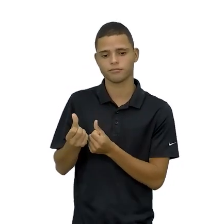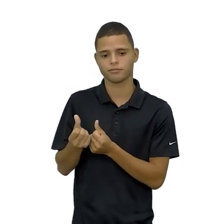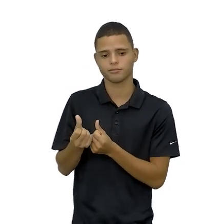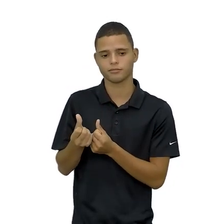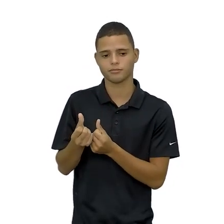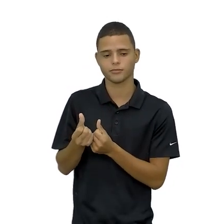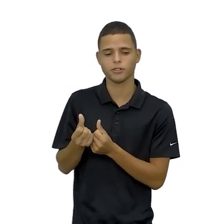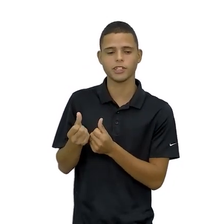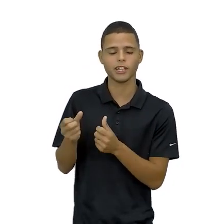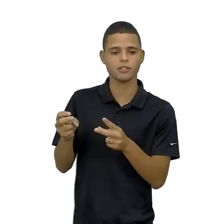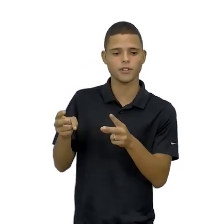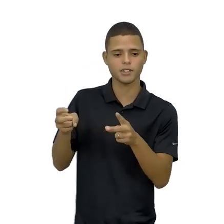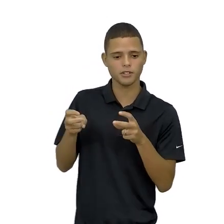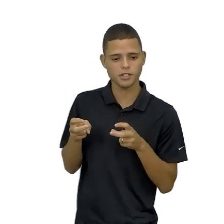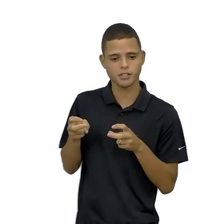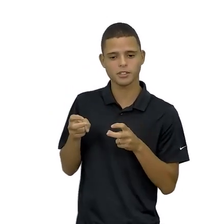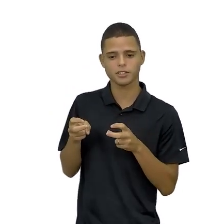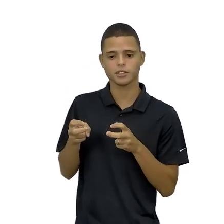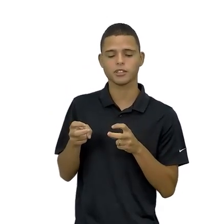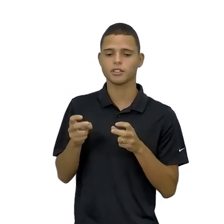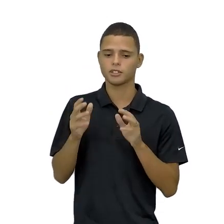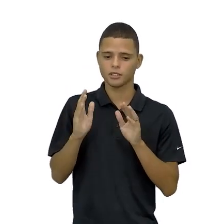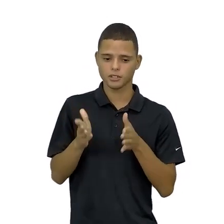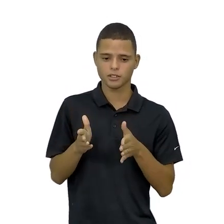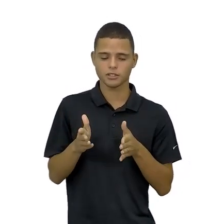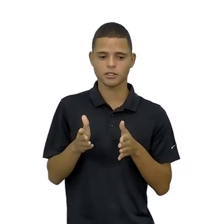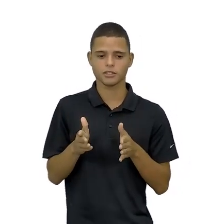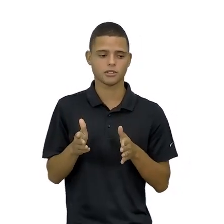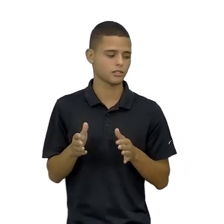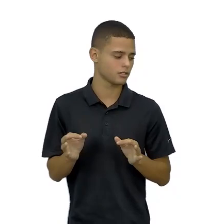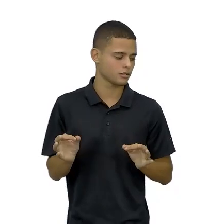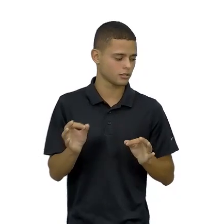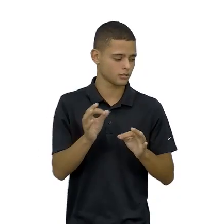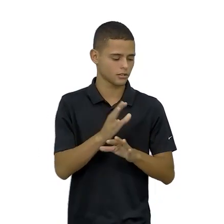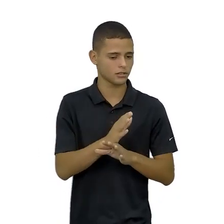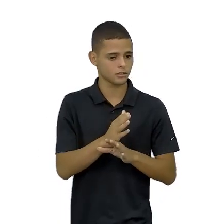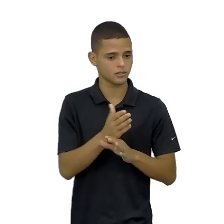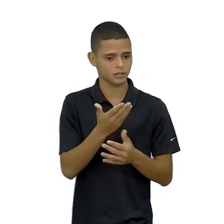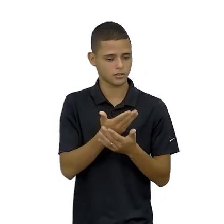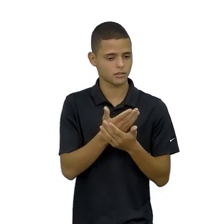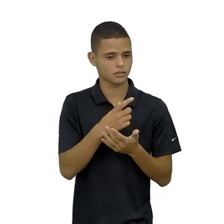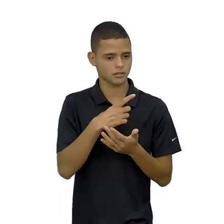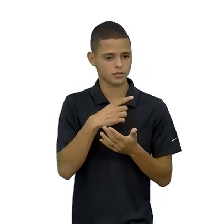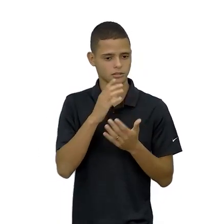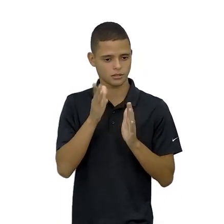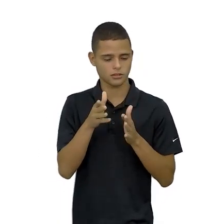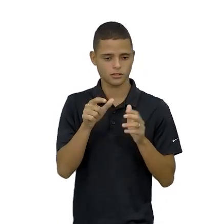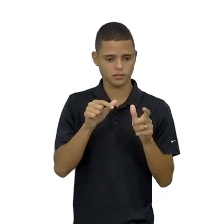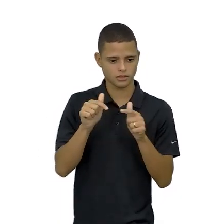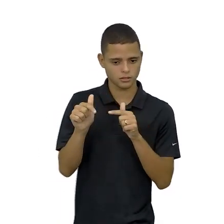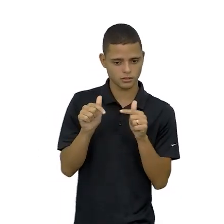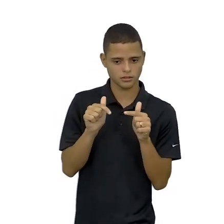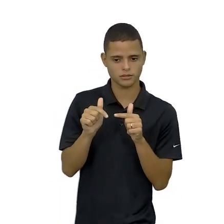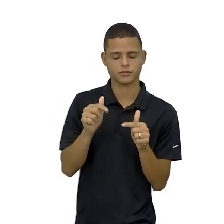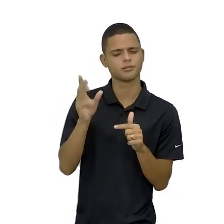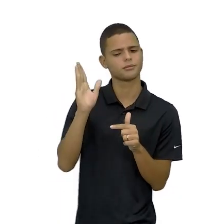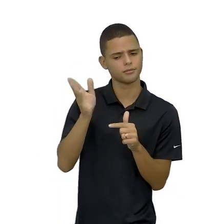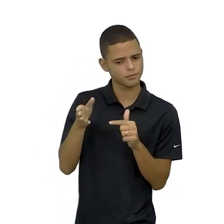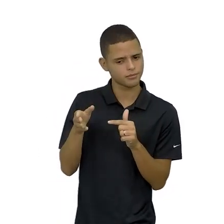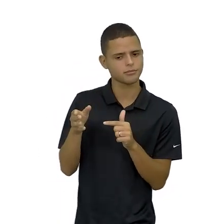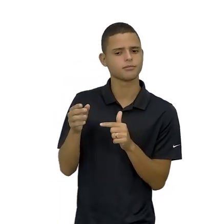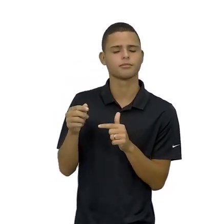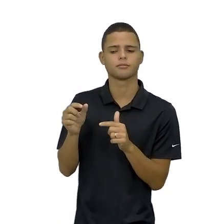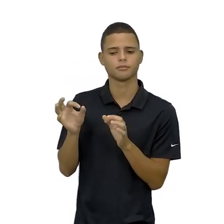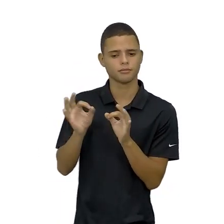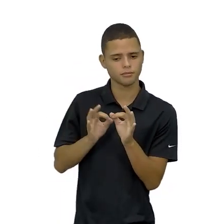já haviam se passado alguns meses, os estudantes tinham tido um trabalho, né, já realizado